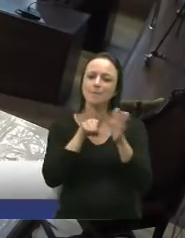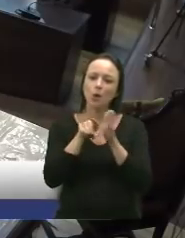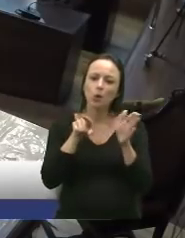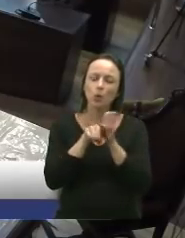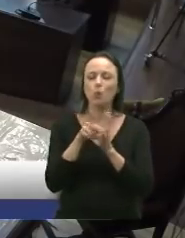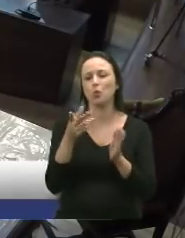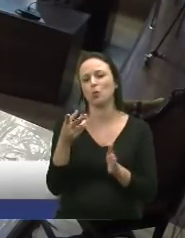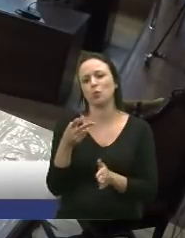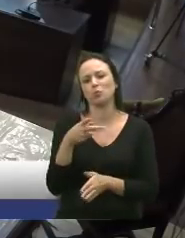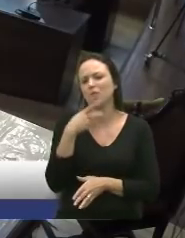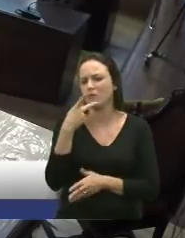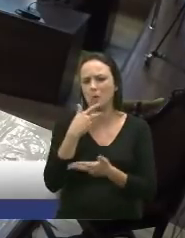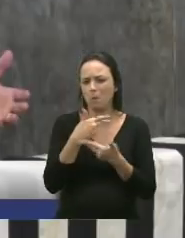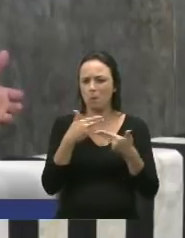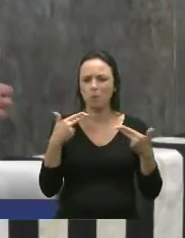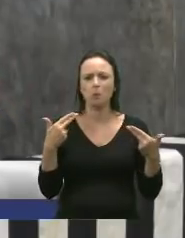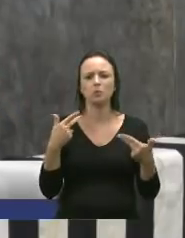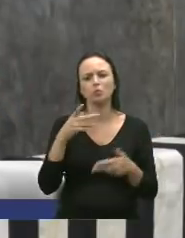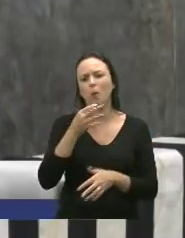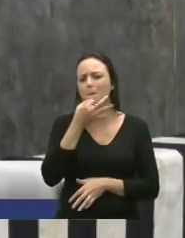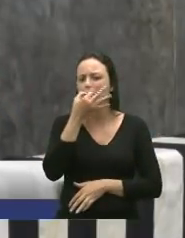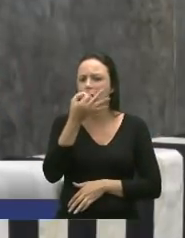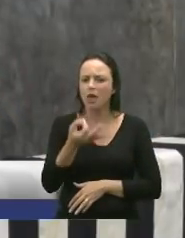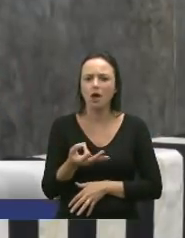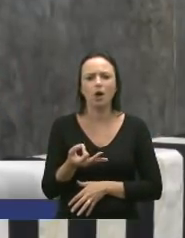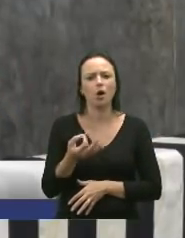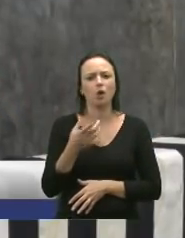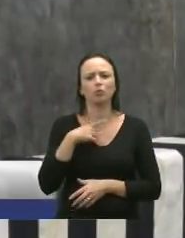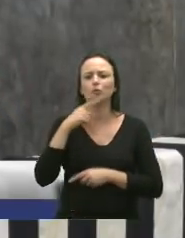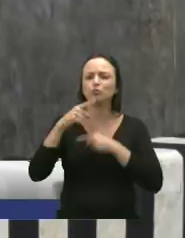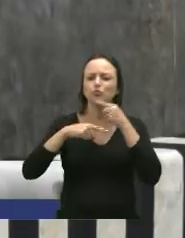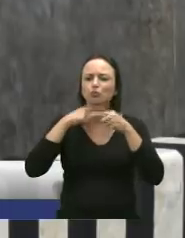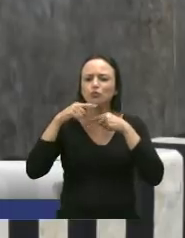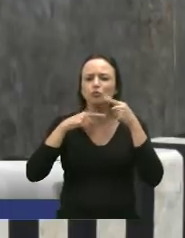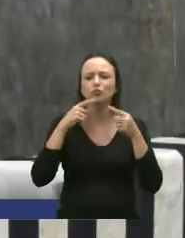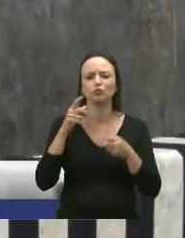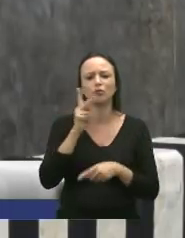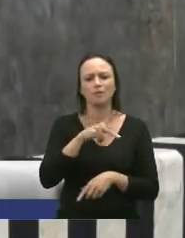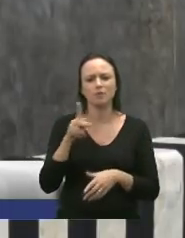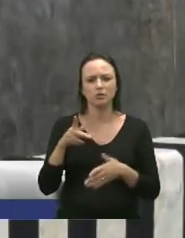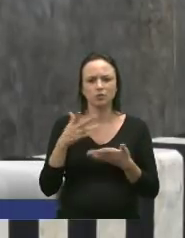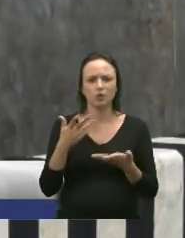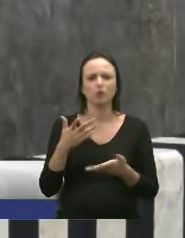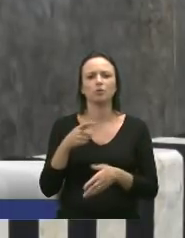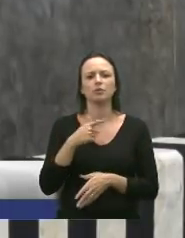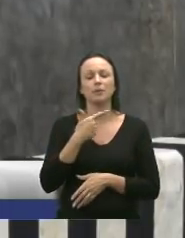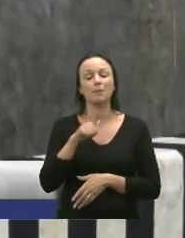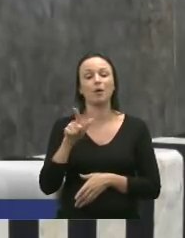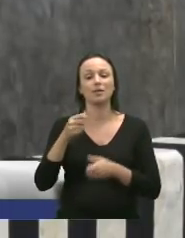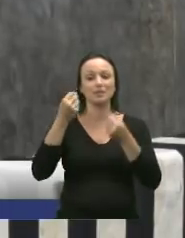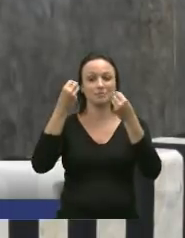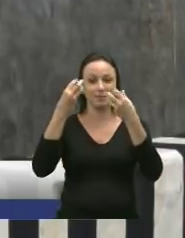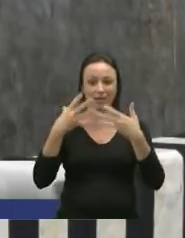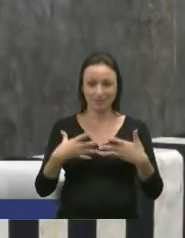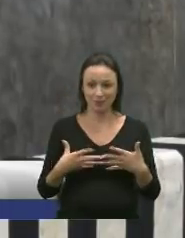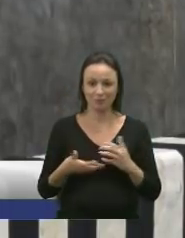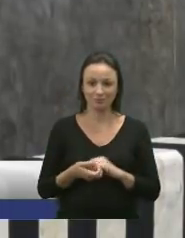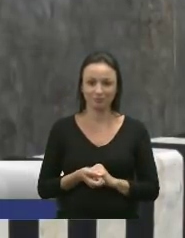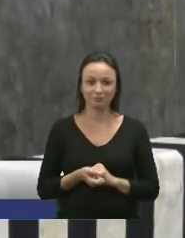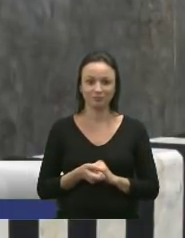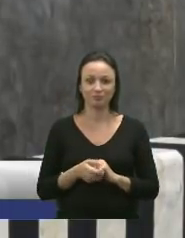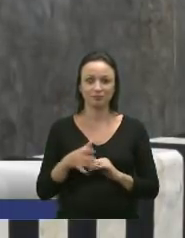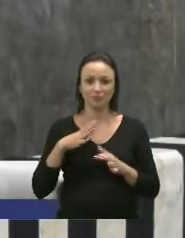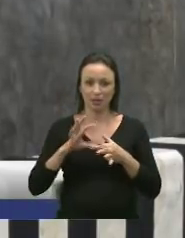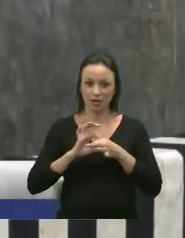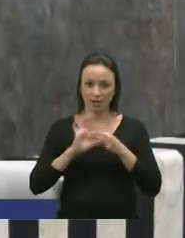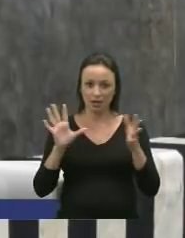quem quiser emitir sua opinião, quiser tirar alguma dúvida com o professor Marcos, depois dessa bela explanação, a gente está à